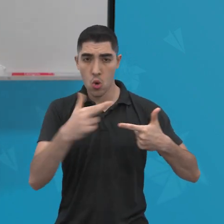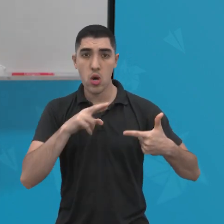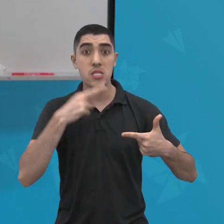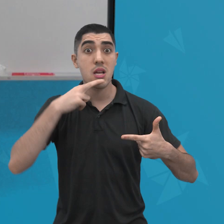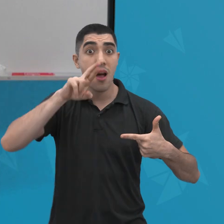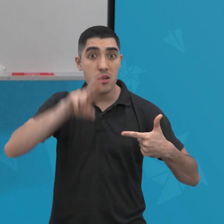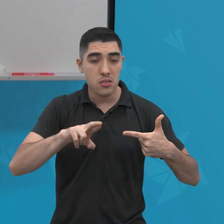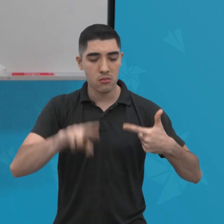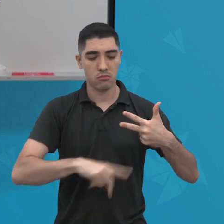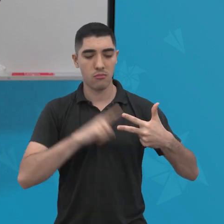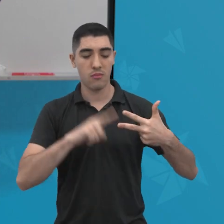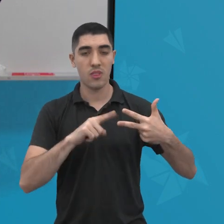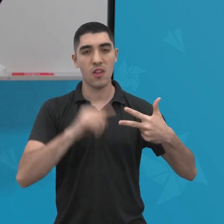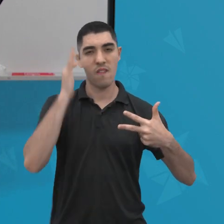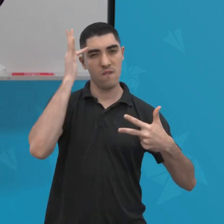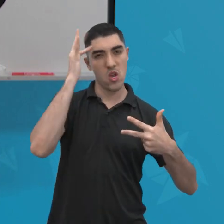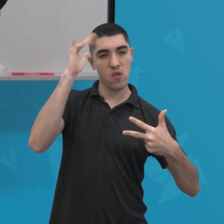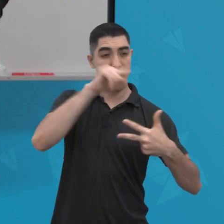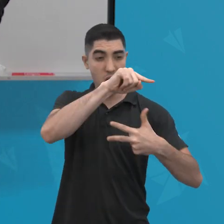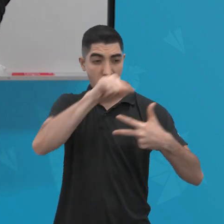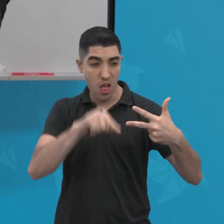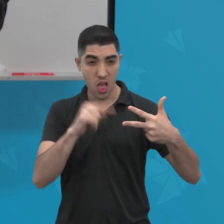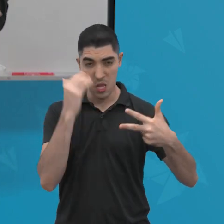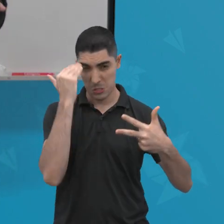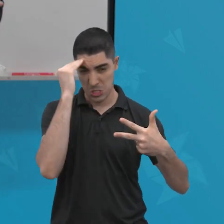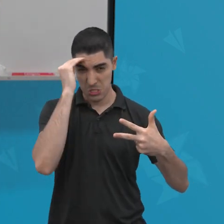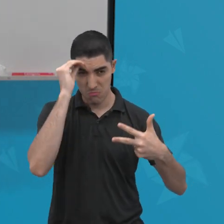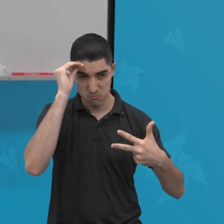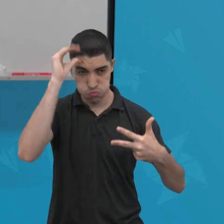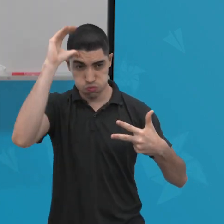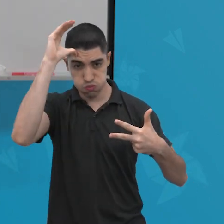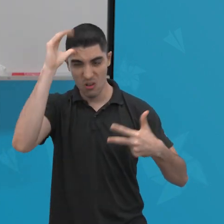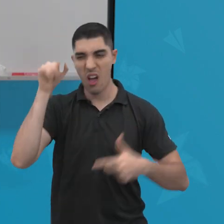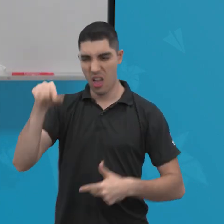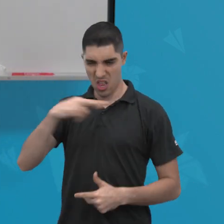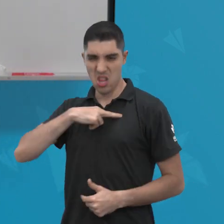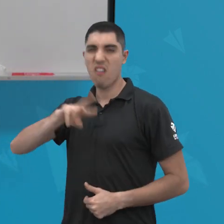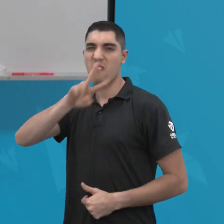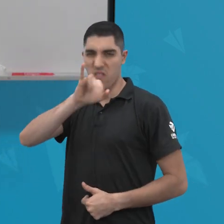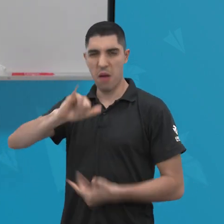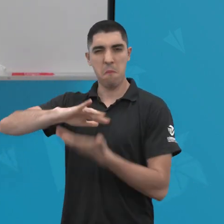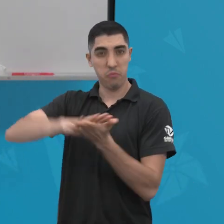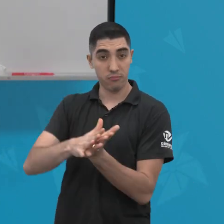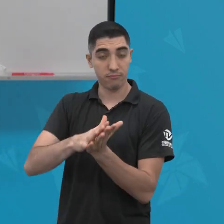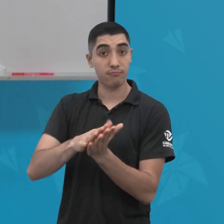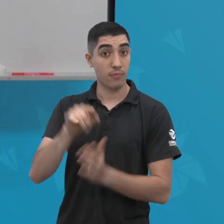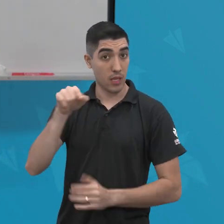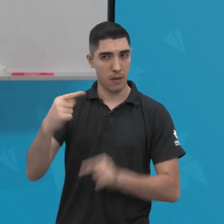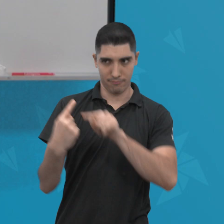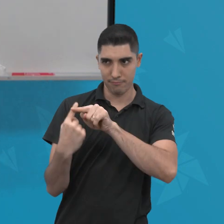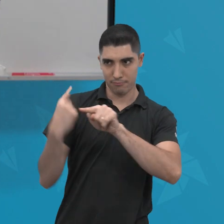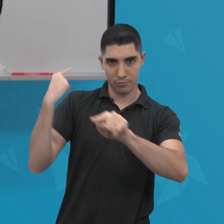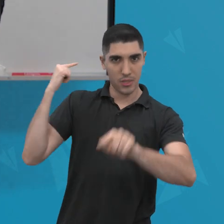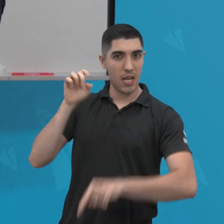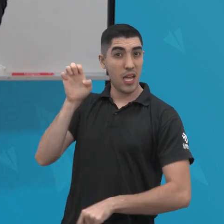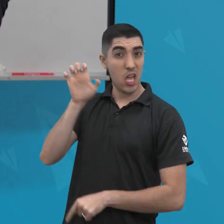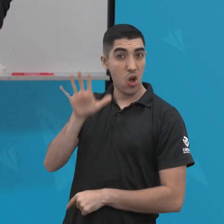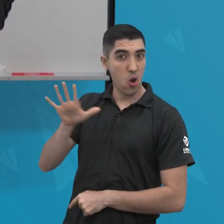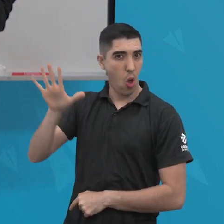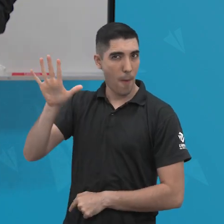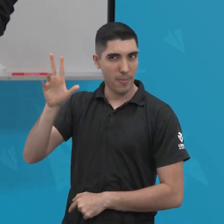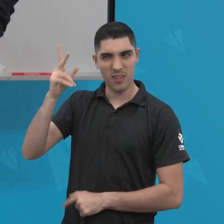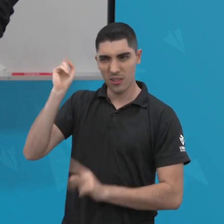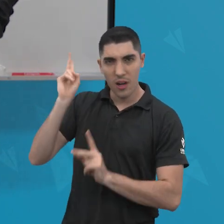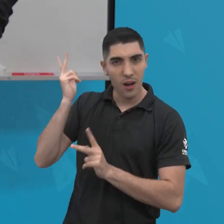racionais e da própria filosofia. Essa ideia era corrente na Europa daquele